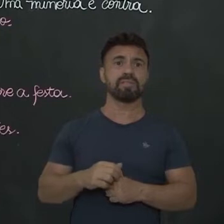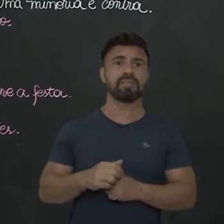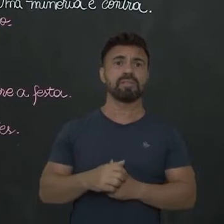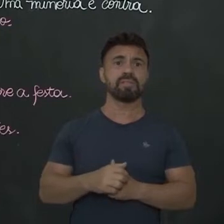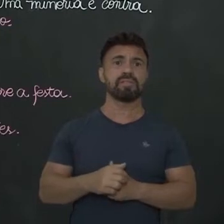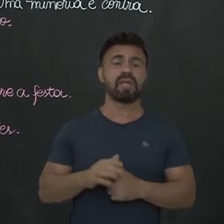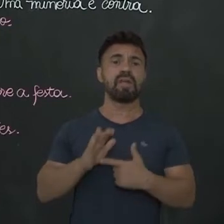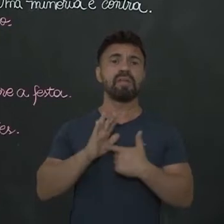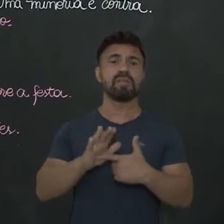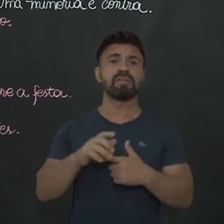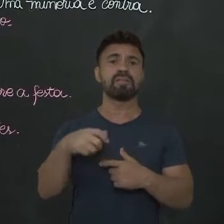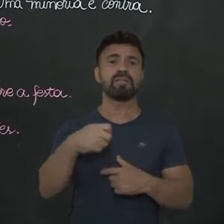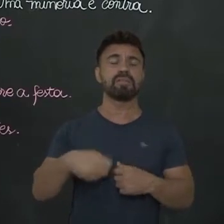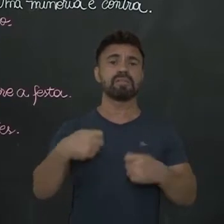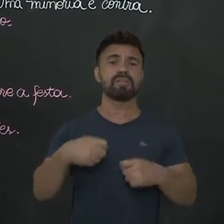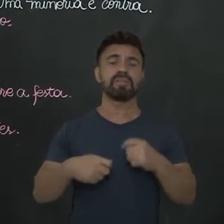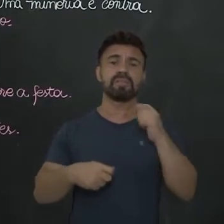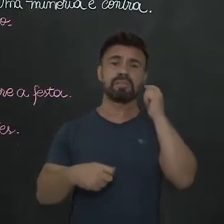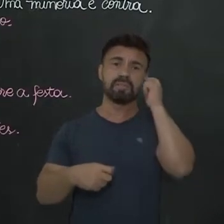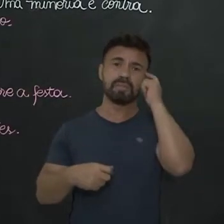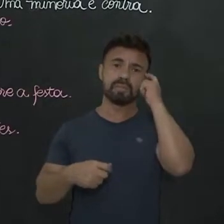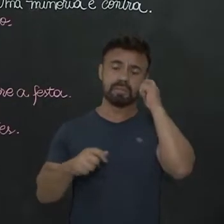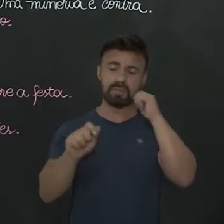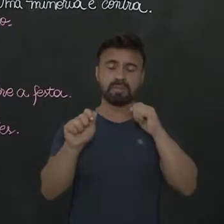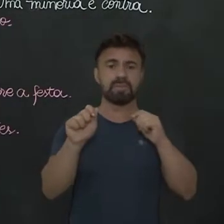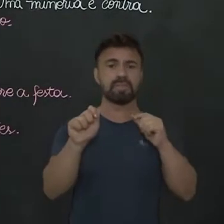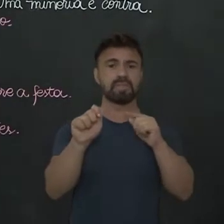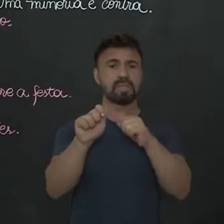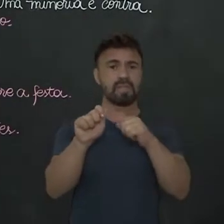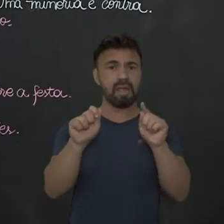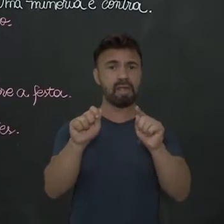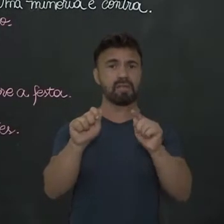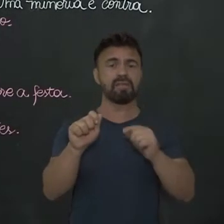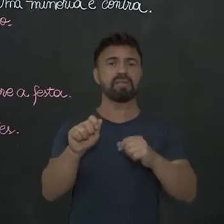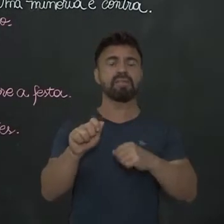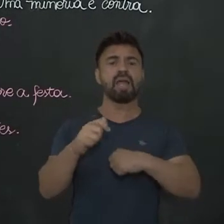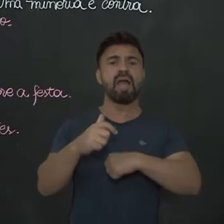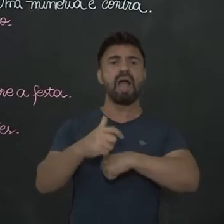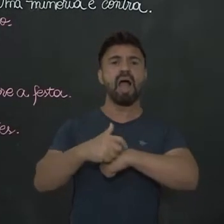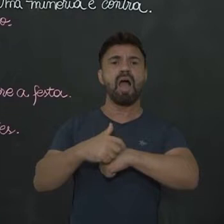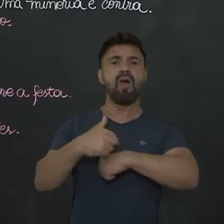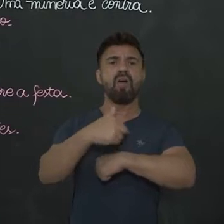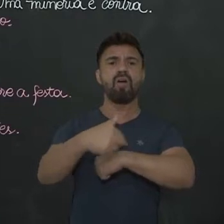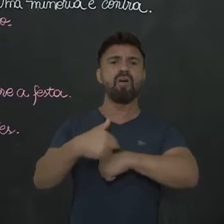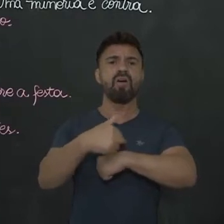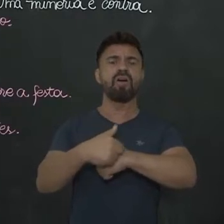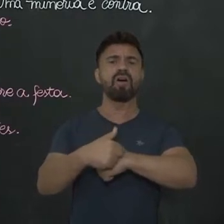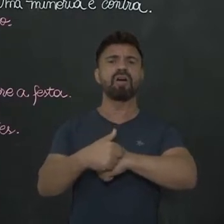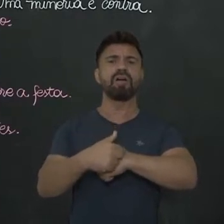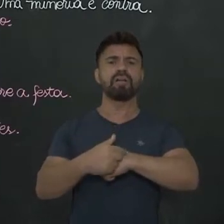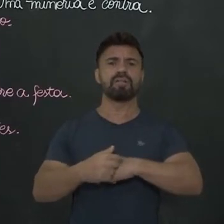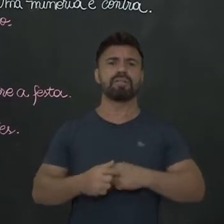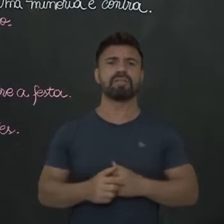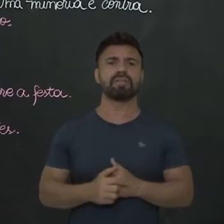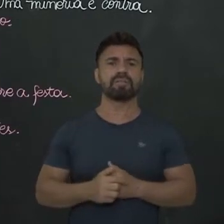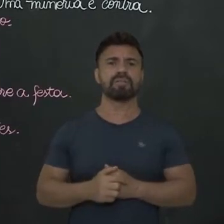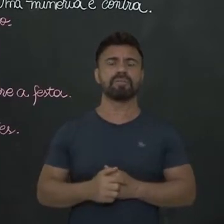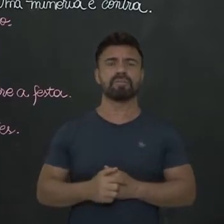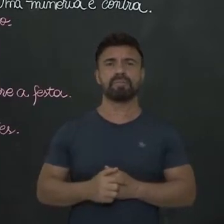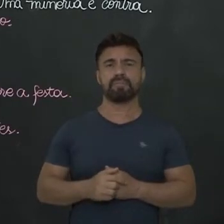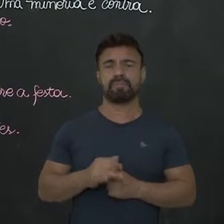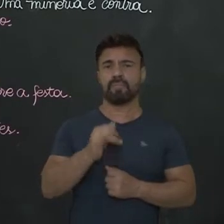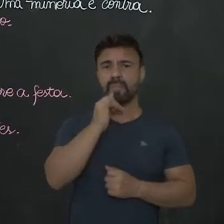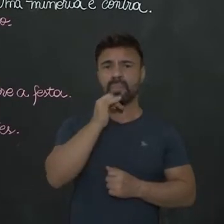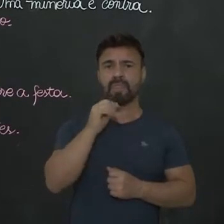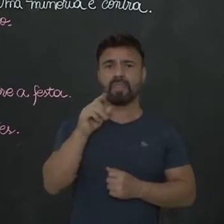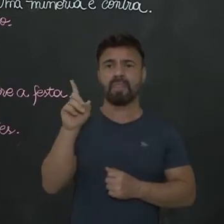utilizar a expressão com o acento indicativo da crase. Em relação a horas, o verbo concorda com o horário ao qual ele se refere. Então